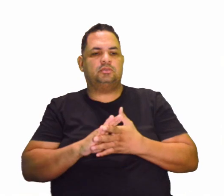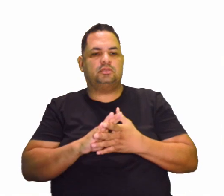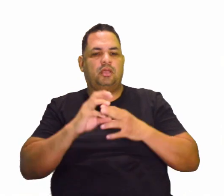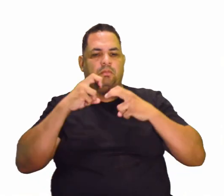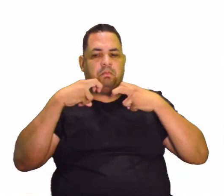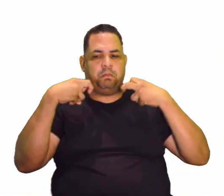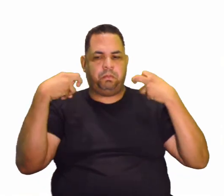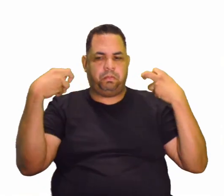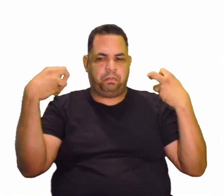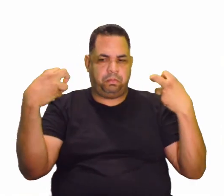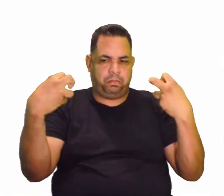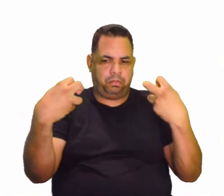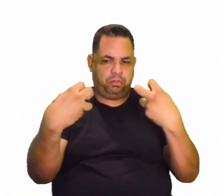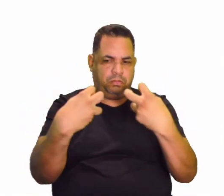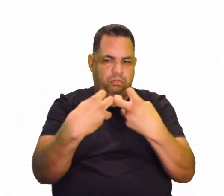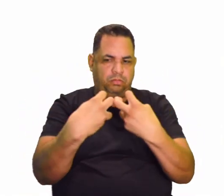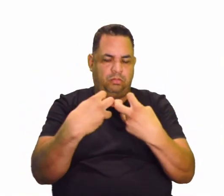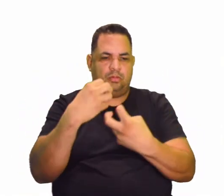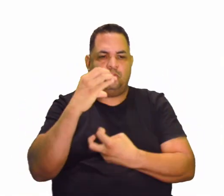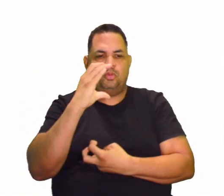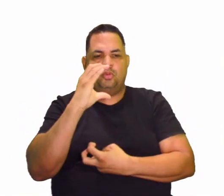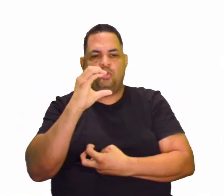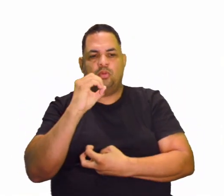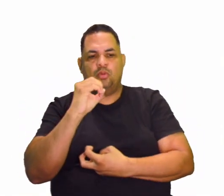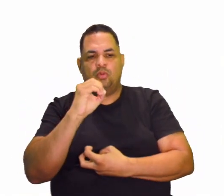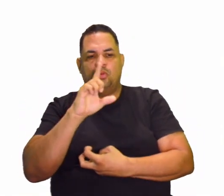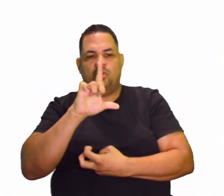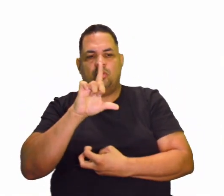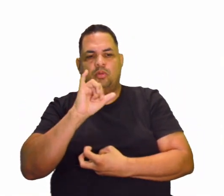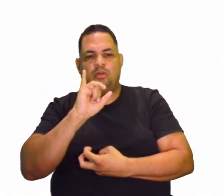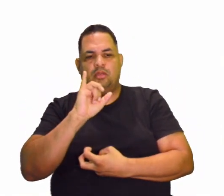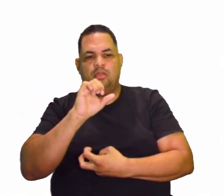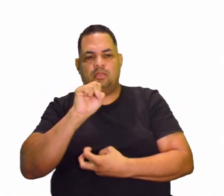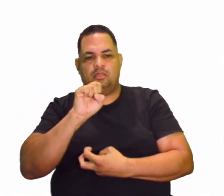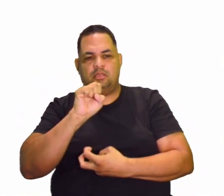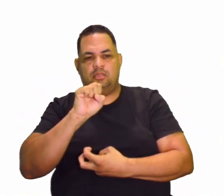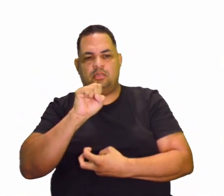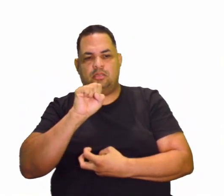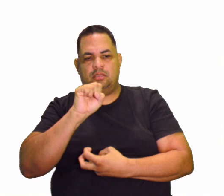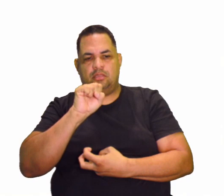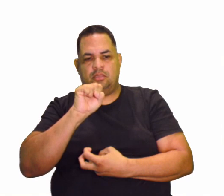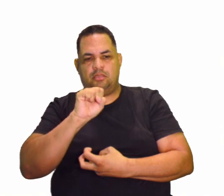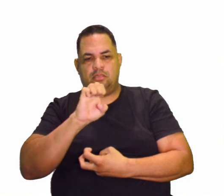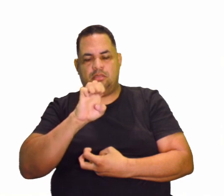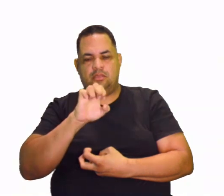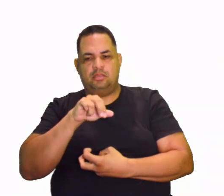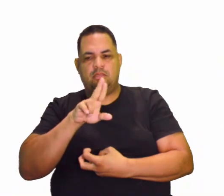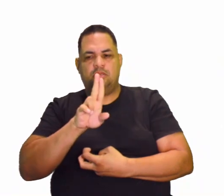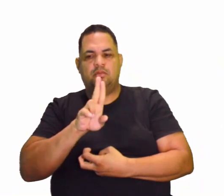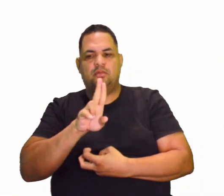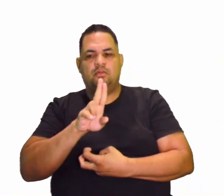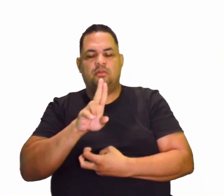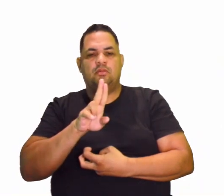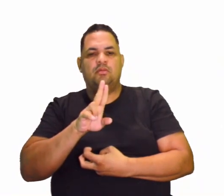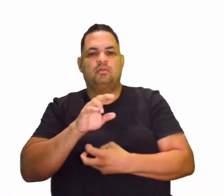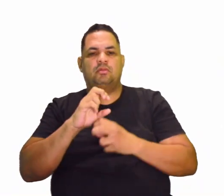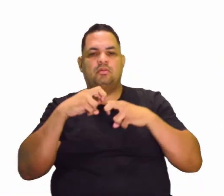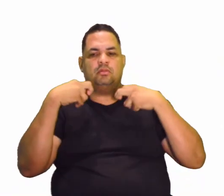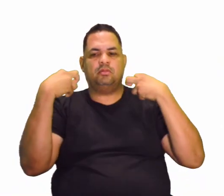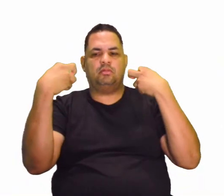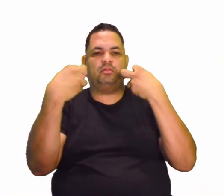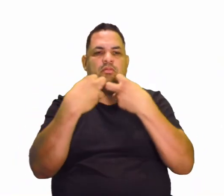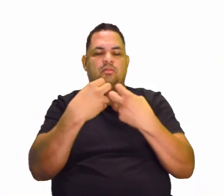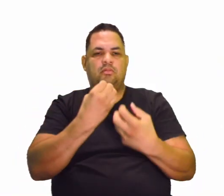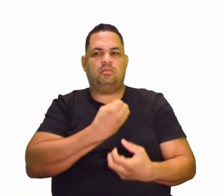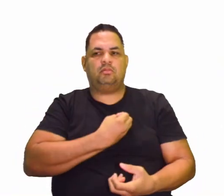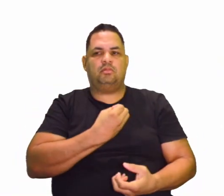Zeus. Então vai eliminando aí a resposta improvável que você consegue acertar. Questão